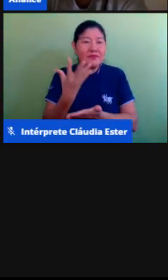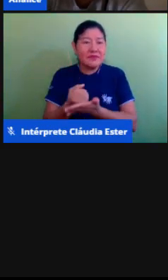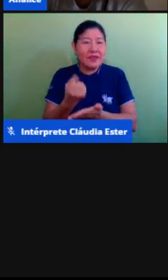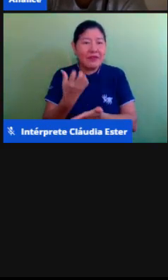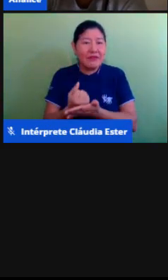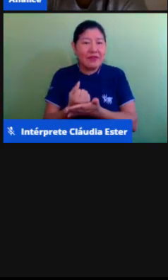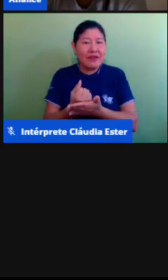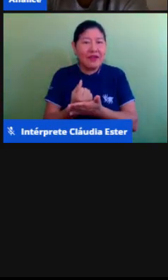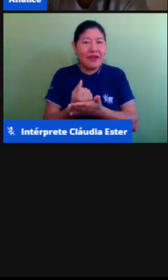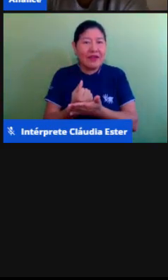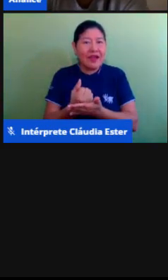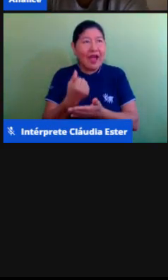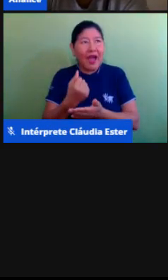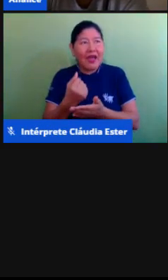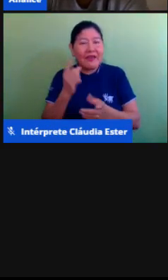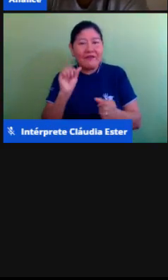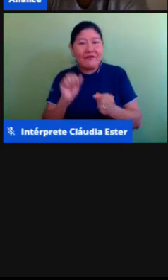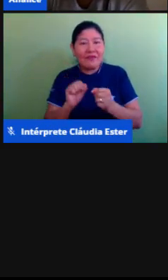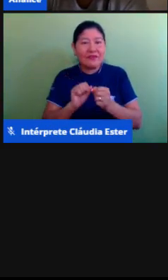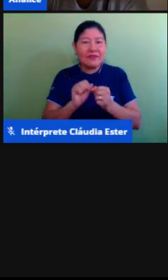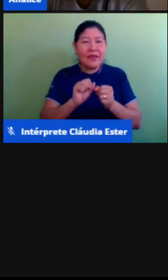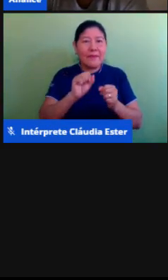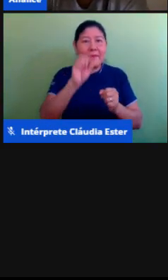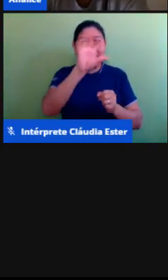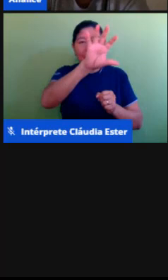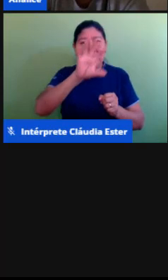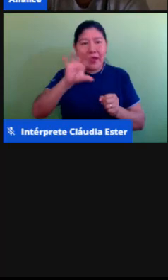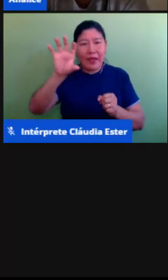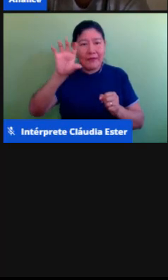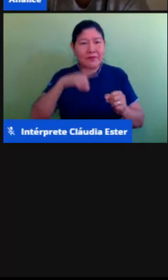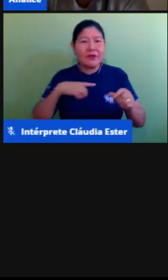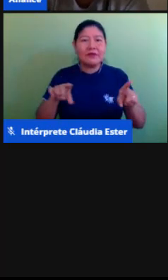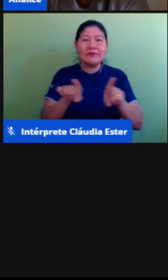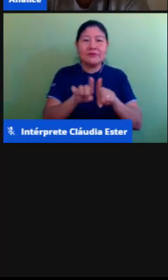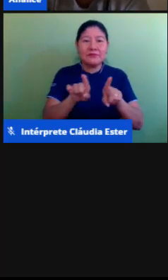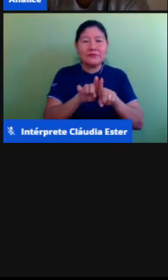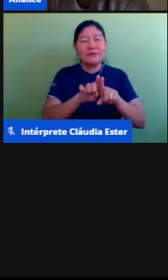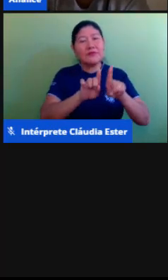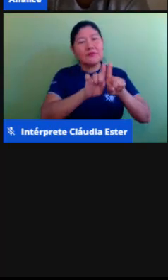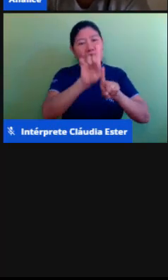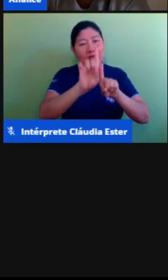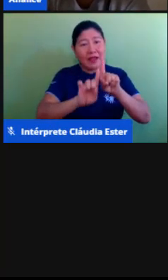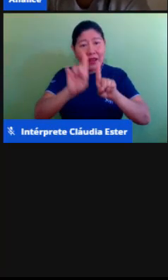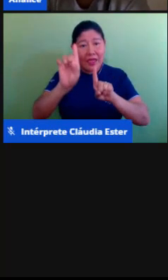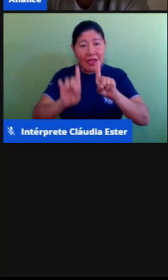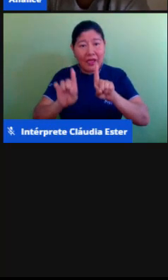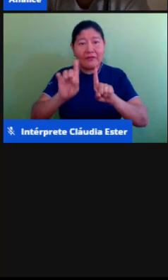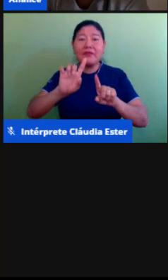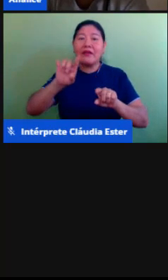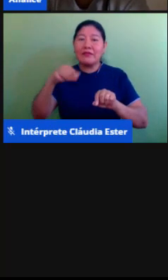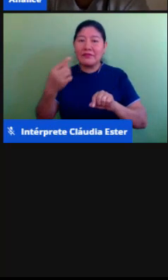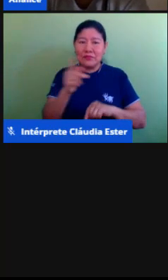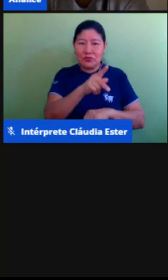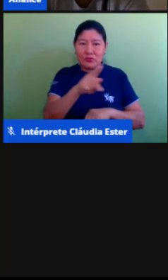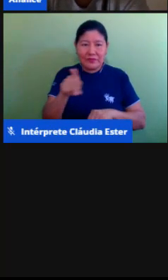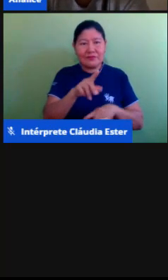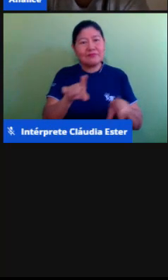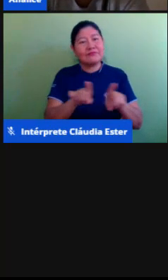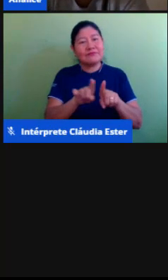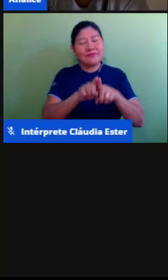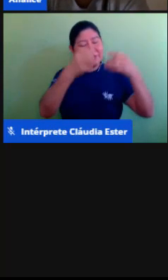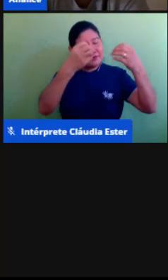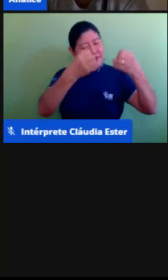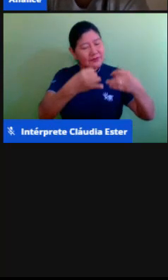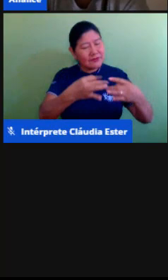né? Tabelas relacionada a essa temática. Depois o Bartman ele vai falar com mais calma, mas focando